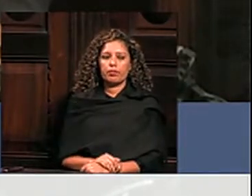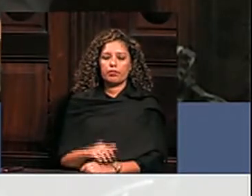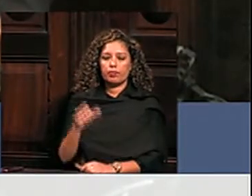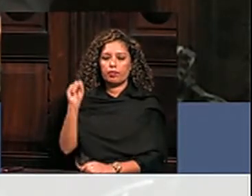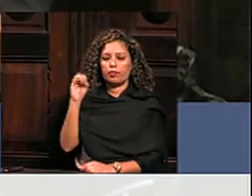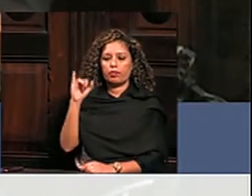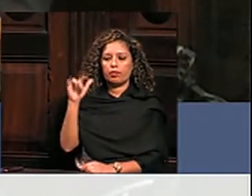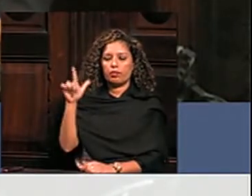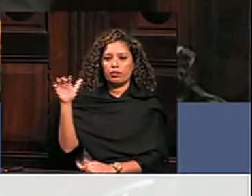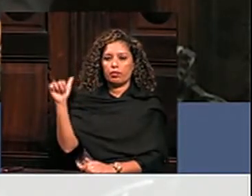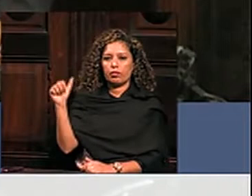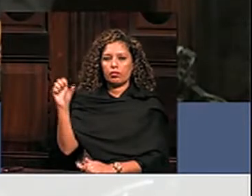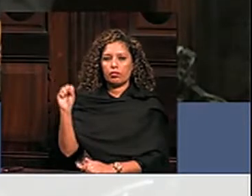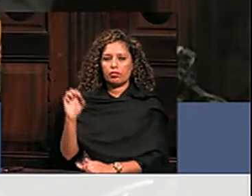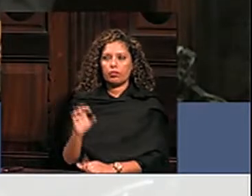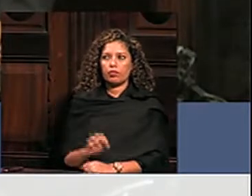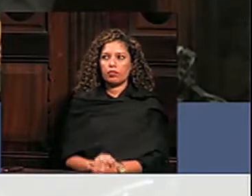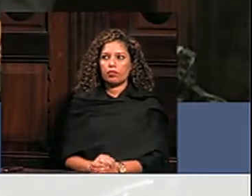Silas Bento.